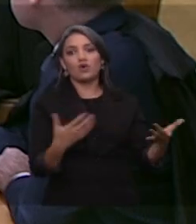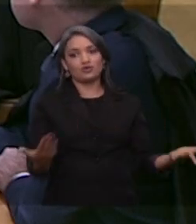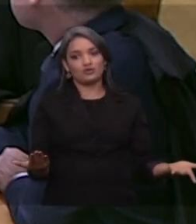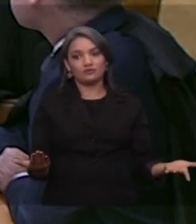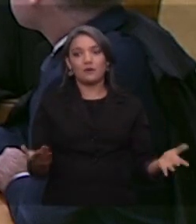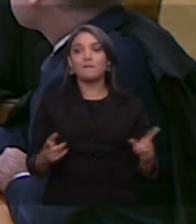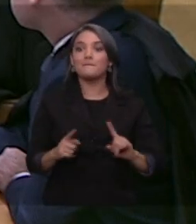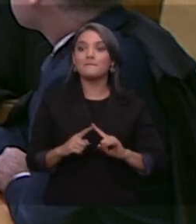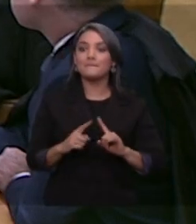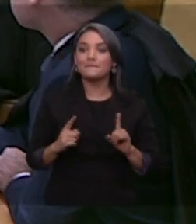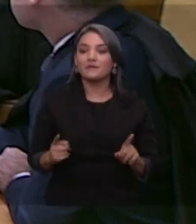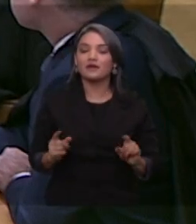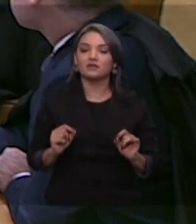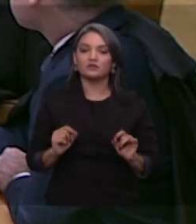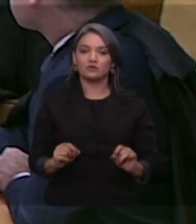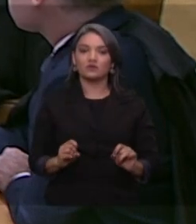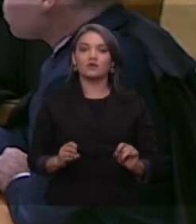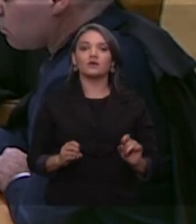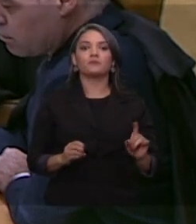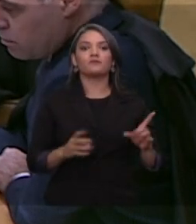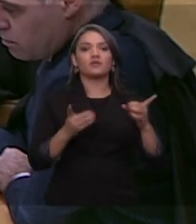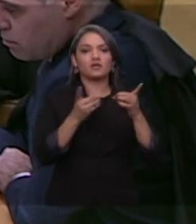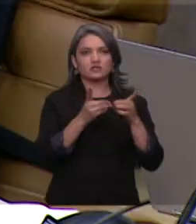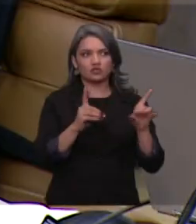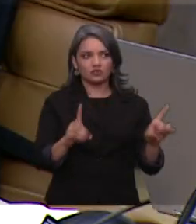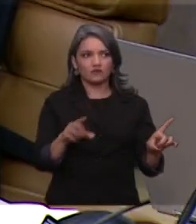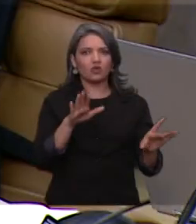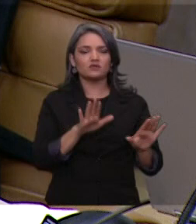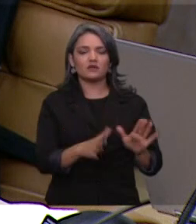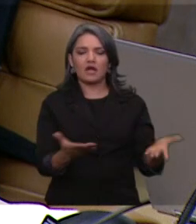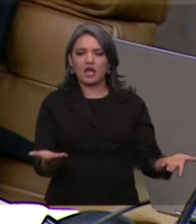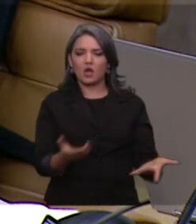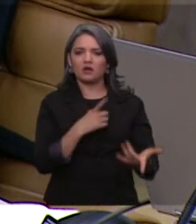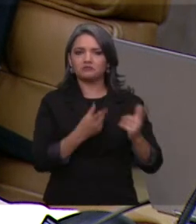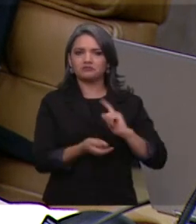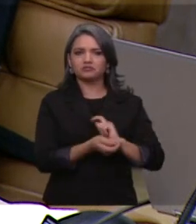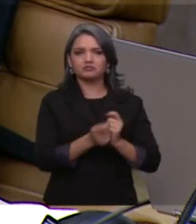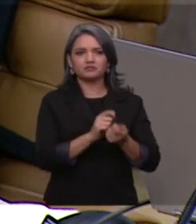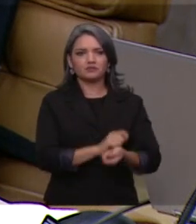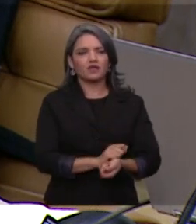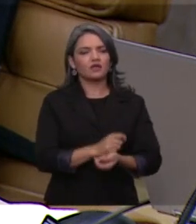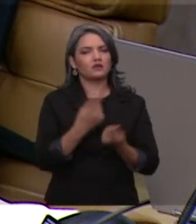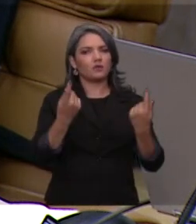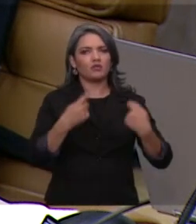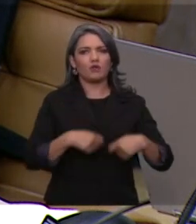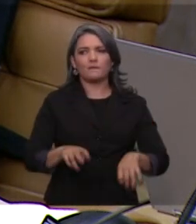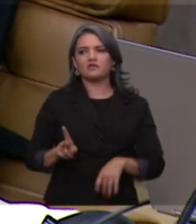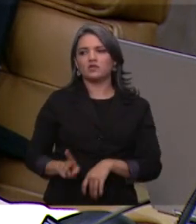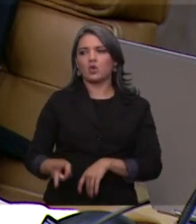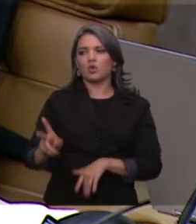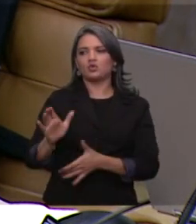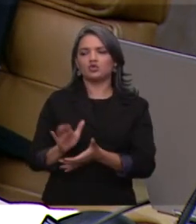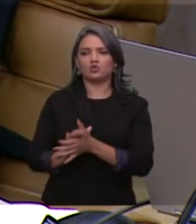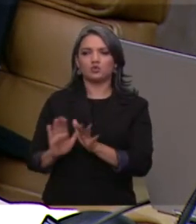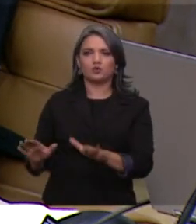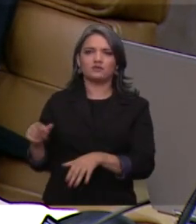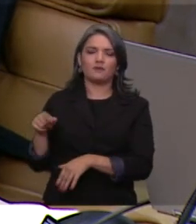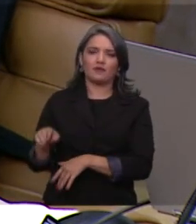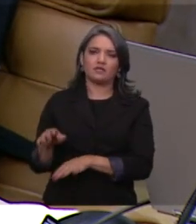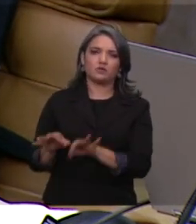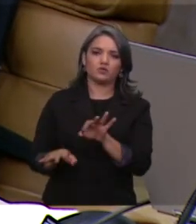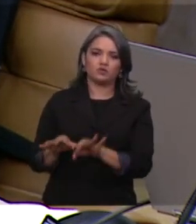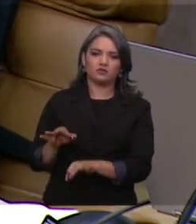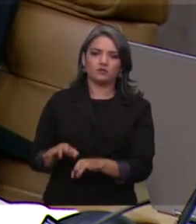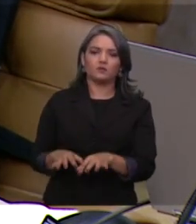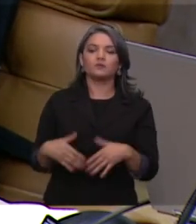a conformação do Instituto do Divórcio que faz com que não tenha, se tenha por sobrevivente o Instituto da Separação Judicial.